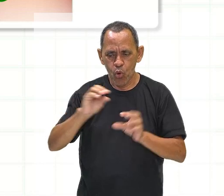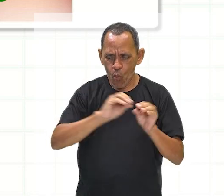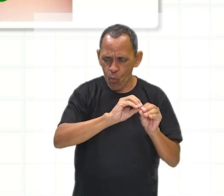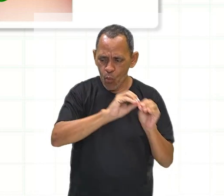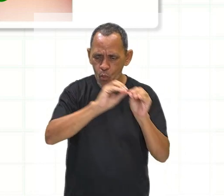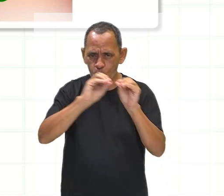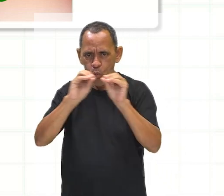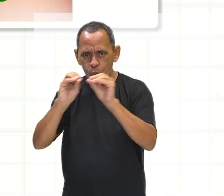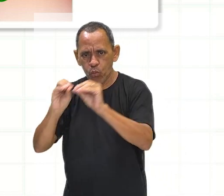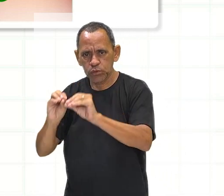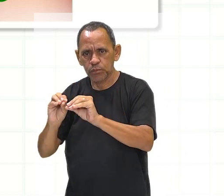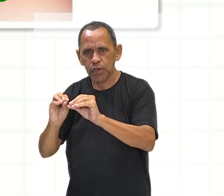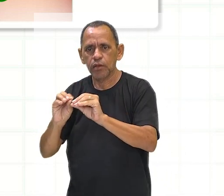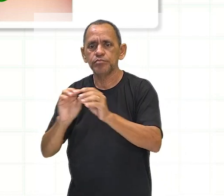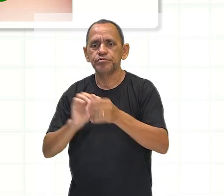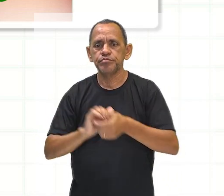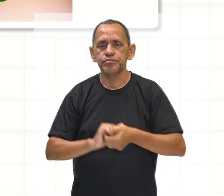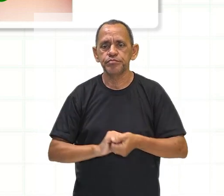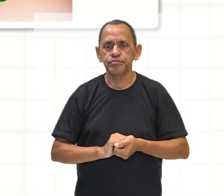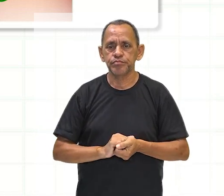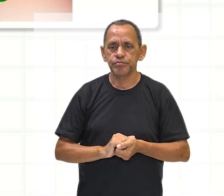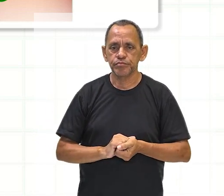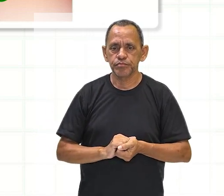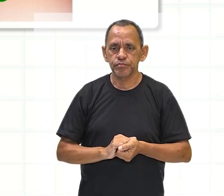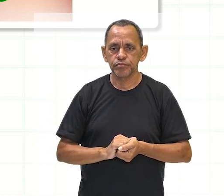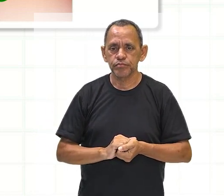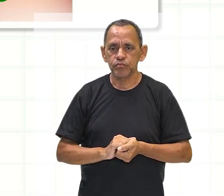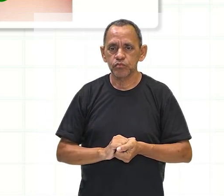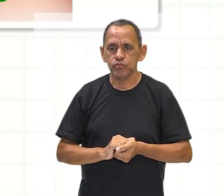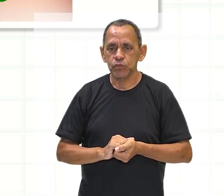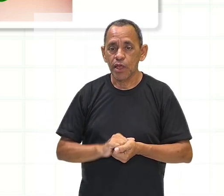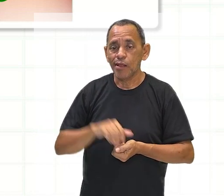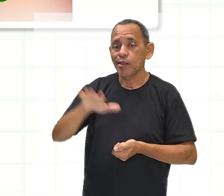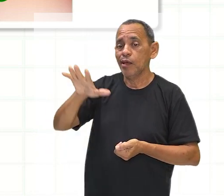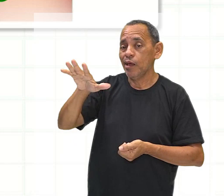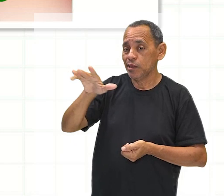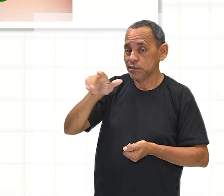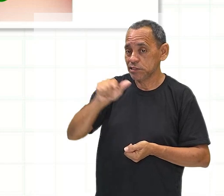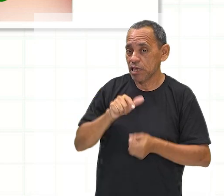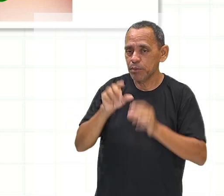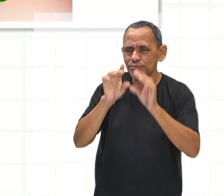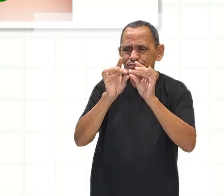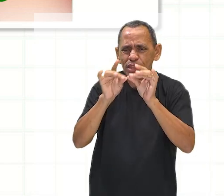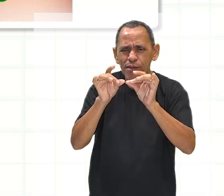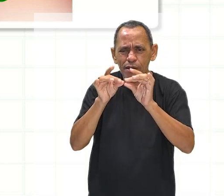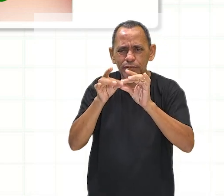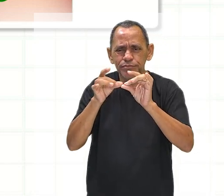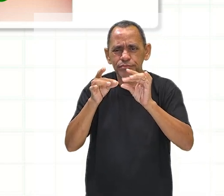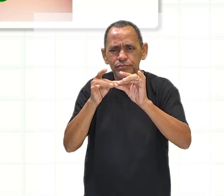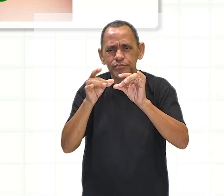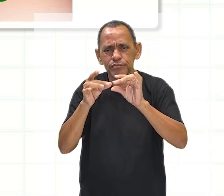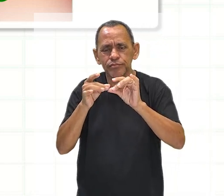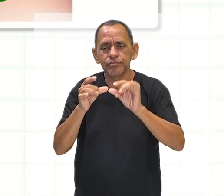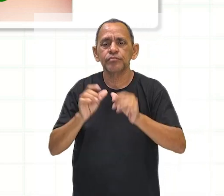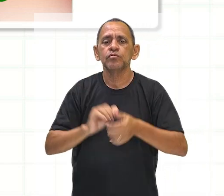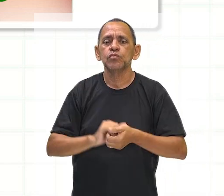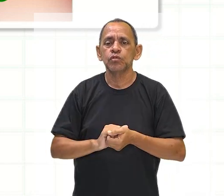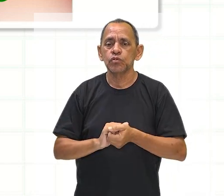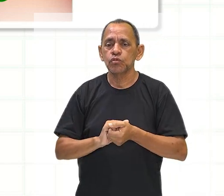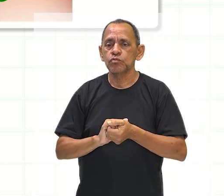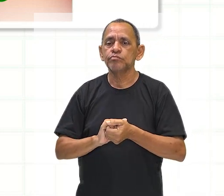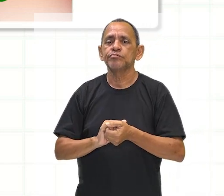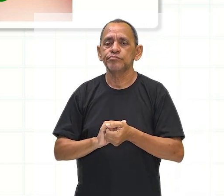espermatozoides. E aí, o que mais que vai acontecer? Recebe o líquido seminal proveniente da vesícula seminal,